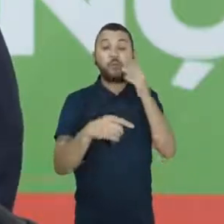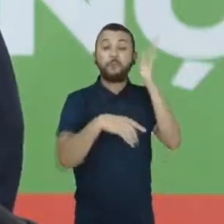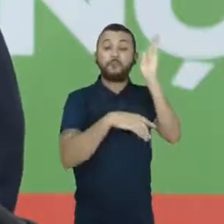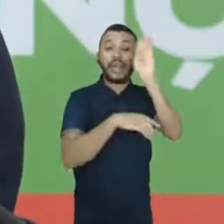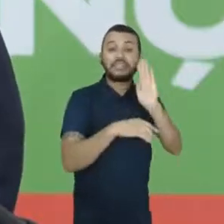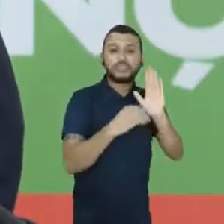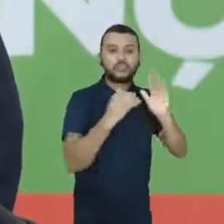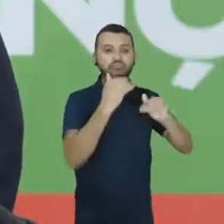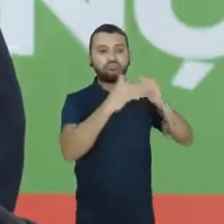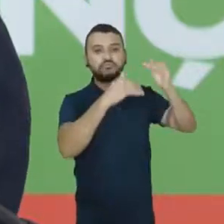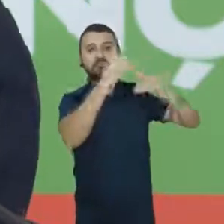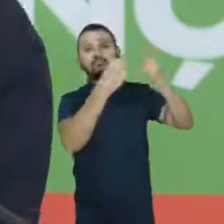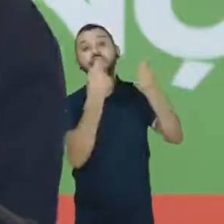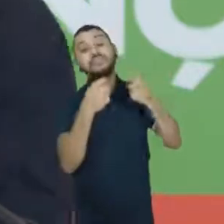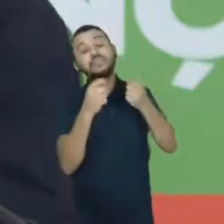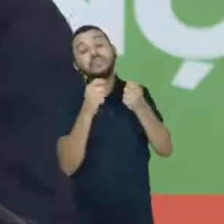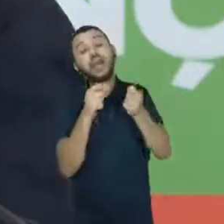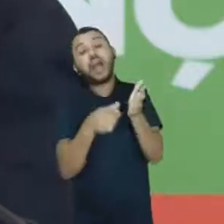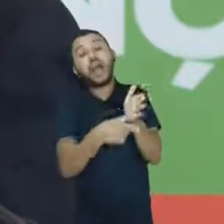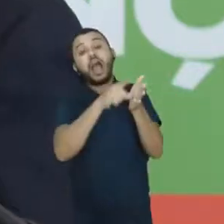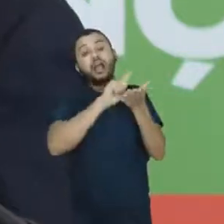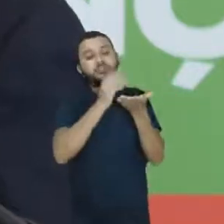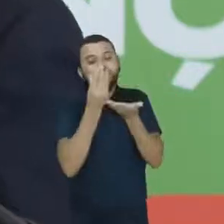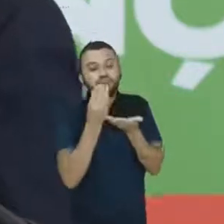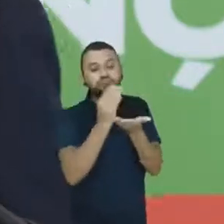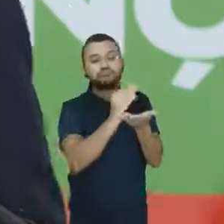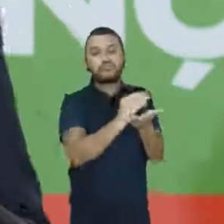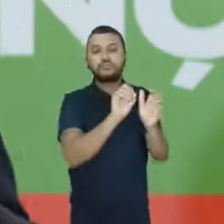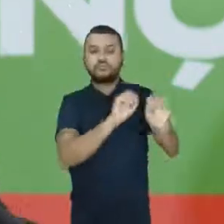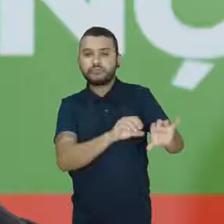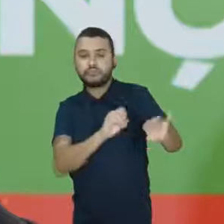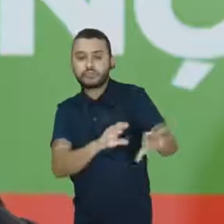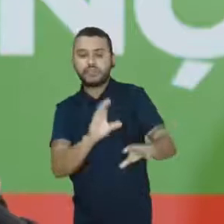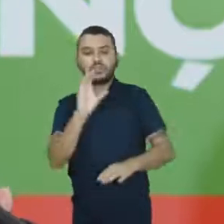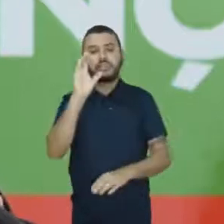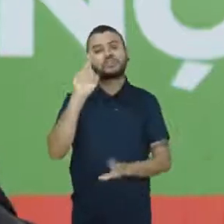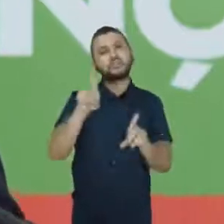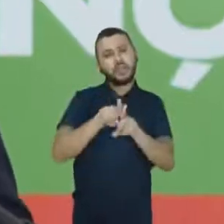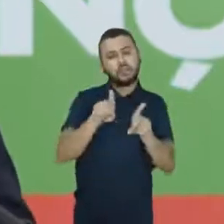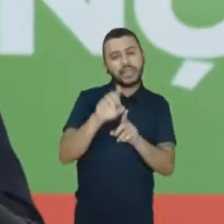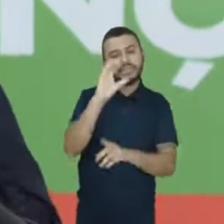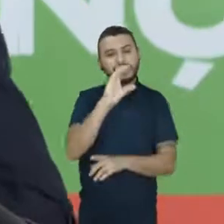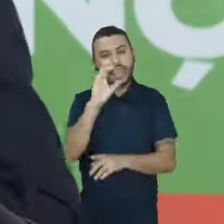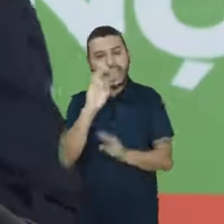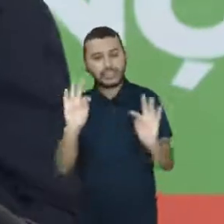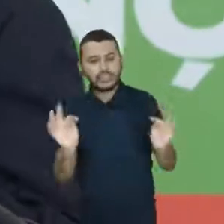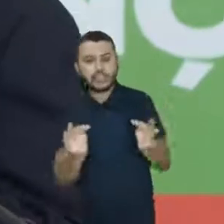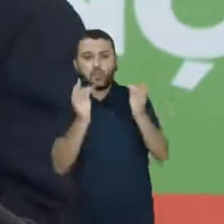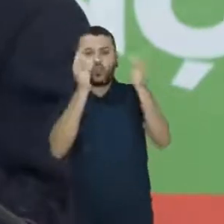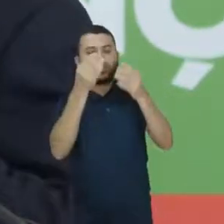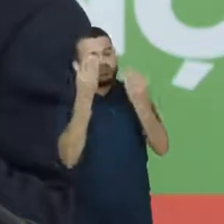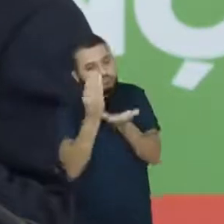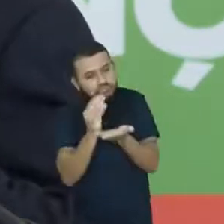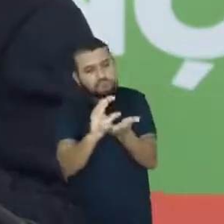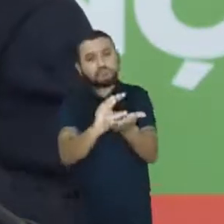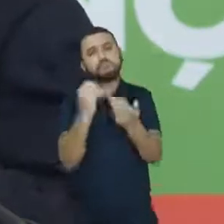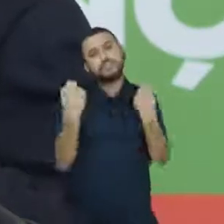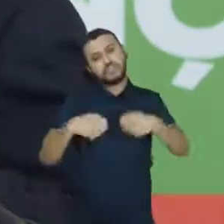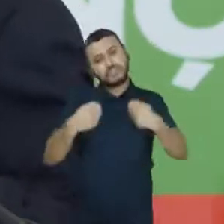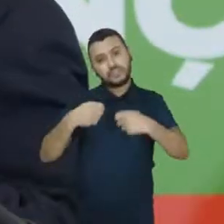investir na educação, sem antes investir em ciência e tecnologia, sem antes investir no conhecimento, porque é isso que o Brasil precisa se